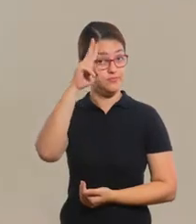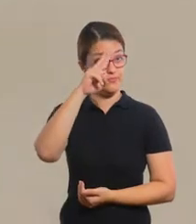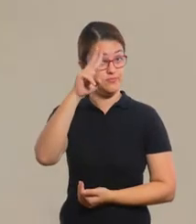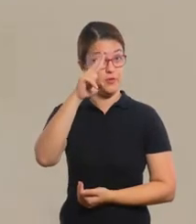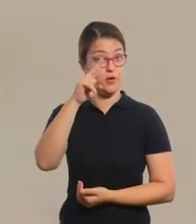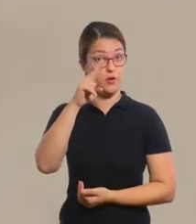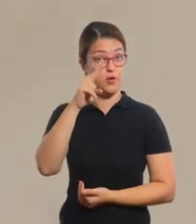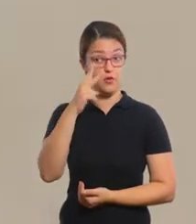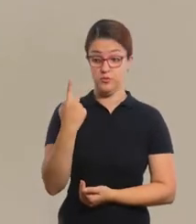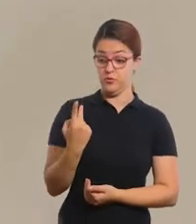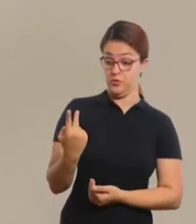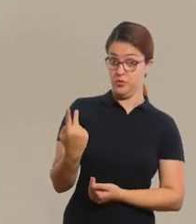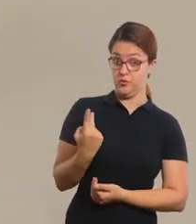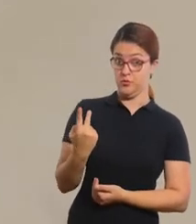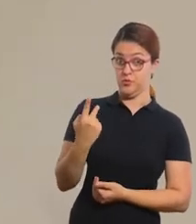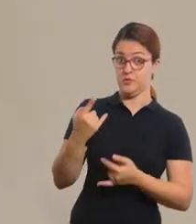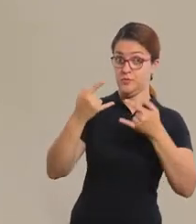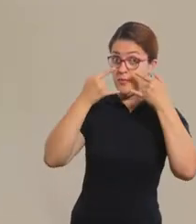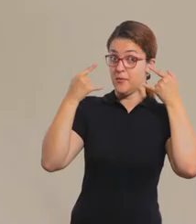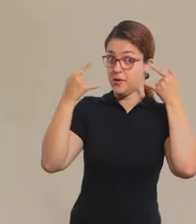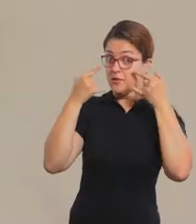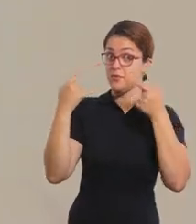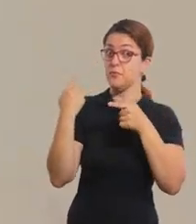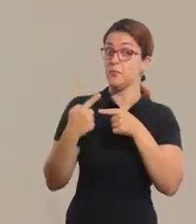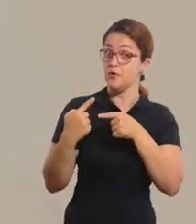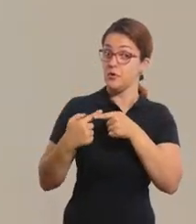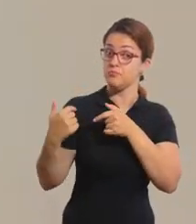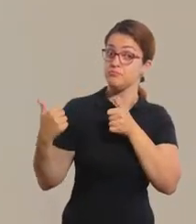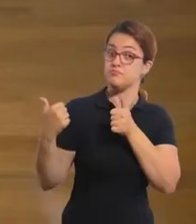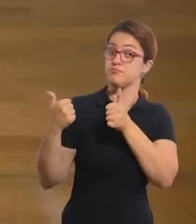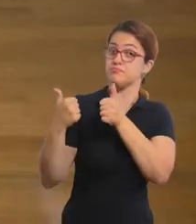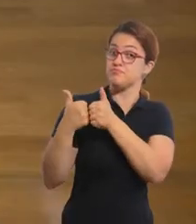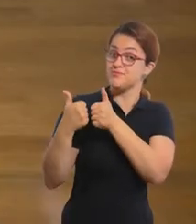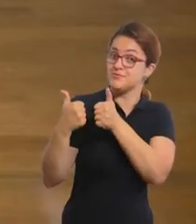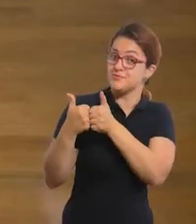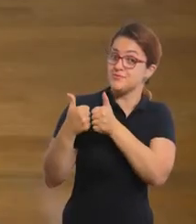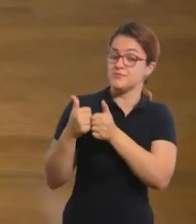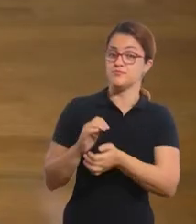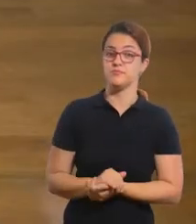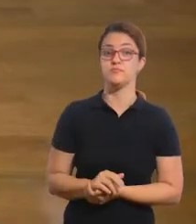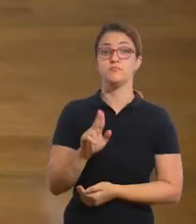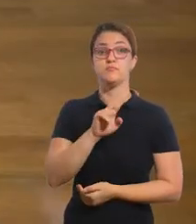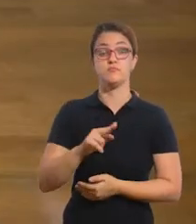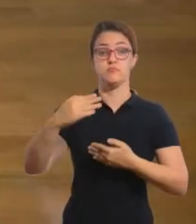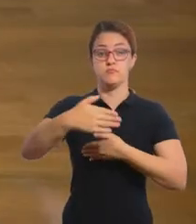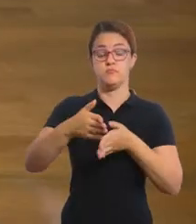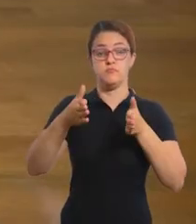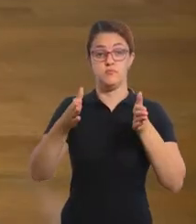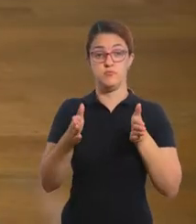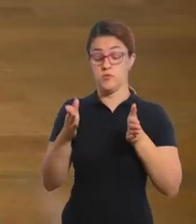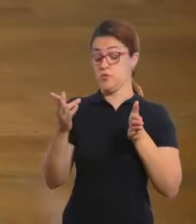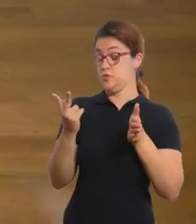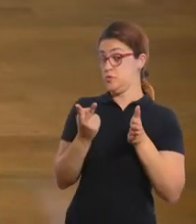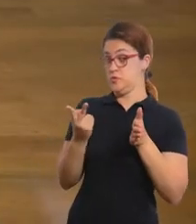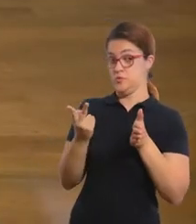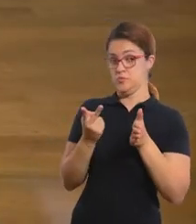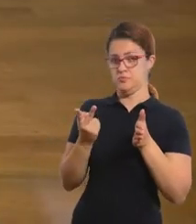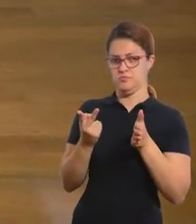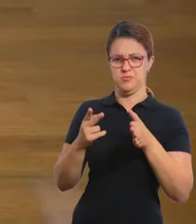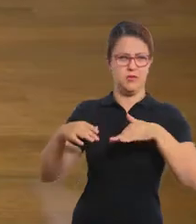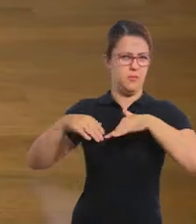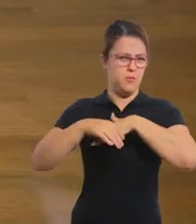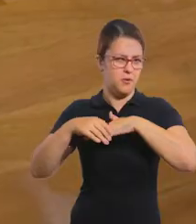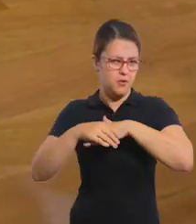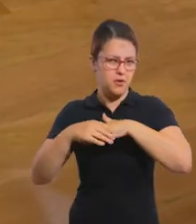Lembrando que a gente está de máscara porque estamos muito próximas. Então vamos começar a gincana. Então eu usei 2 caixinhas de papelão. No caso eu usei caixa